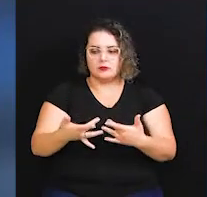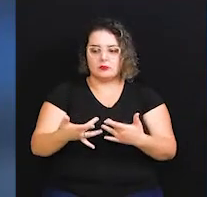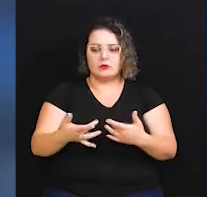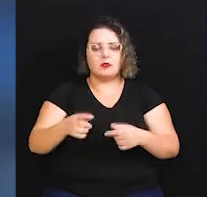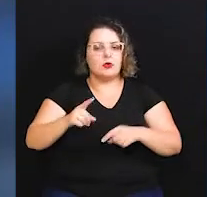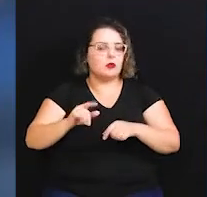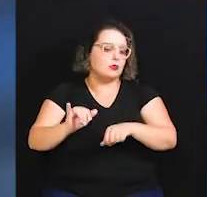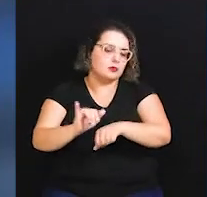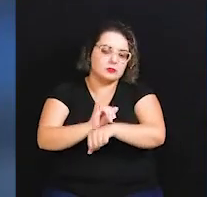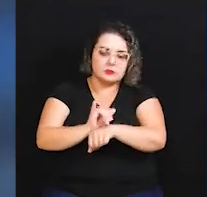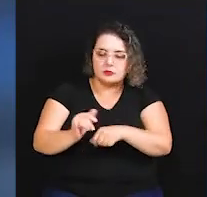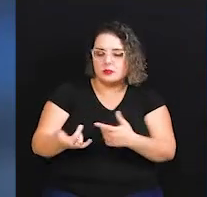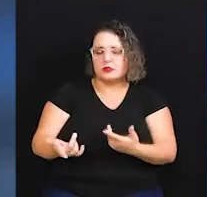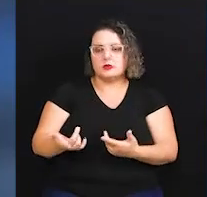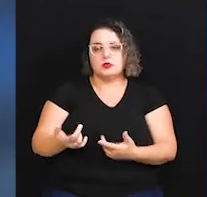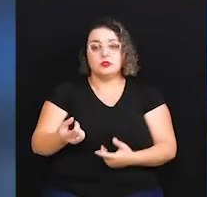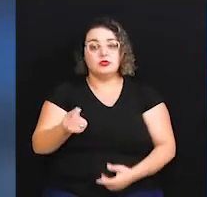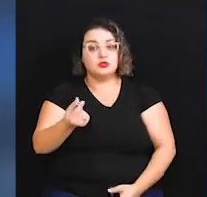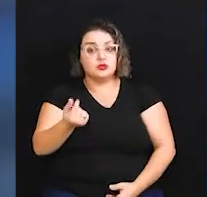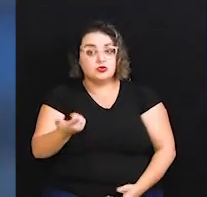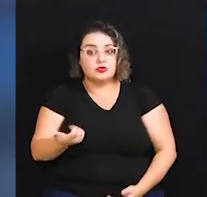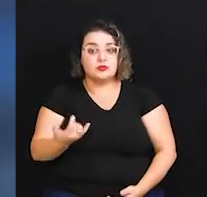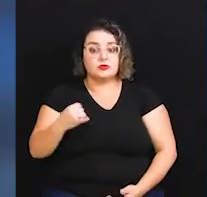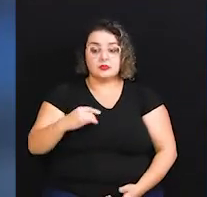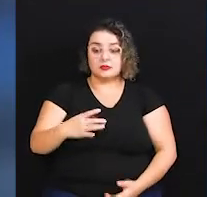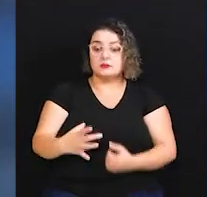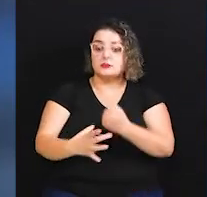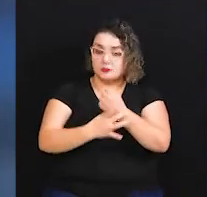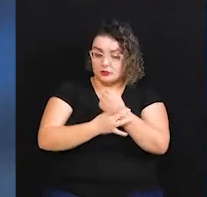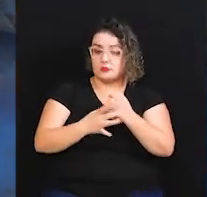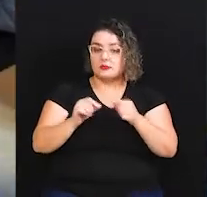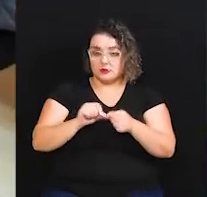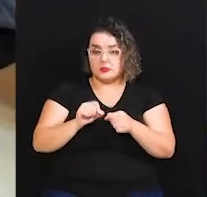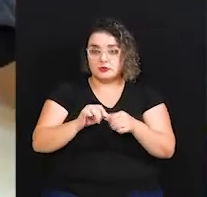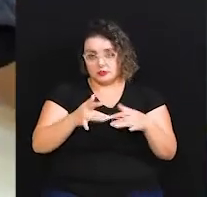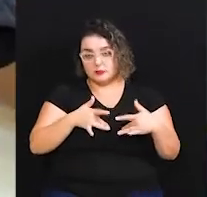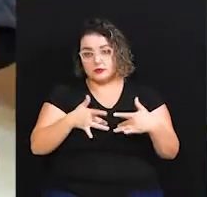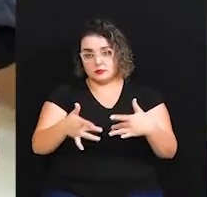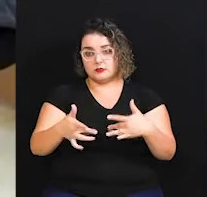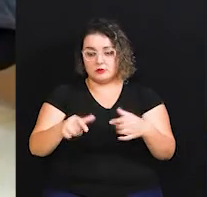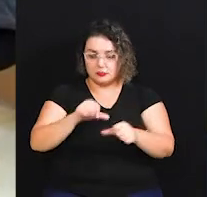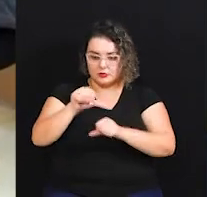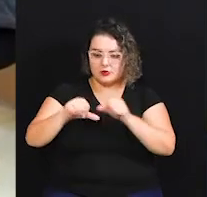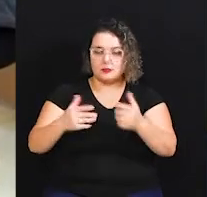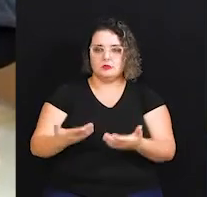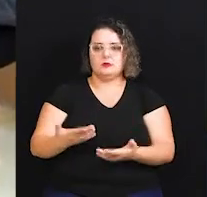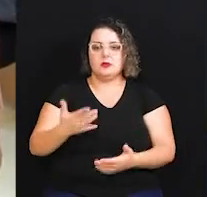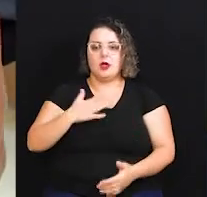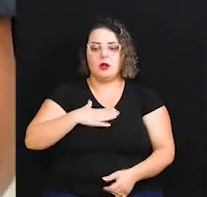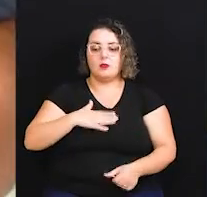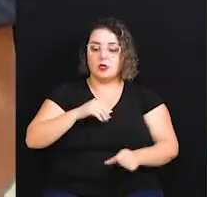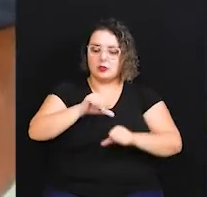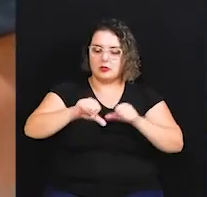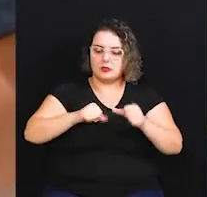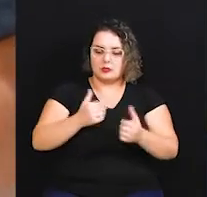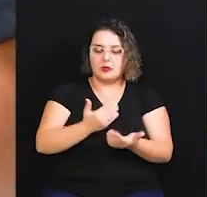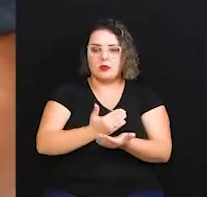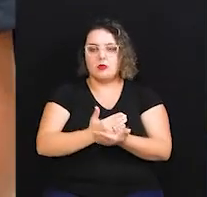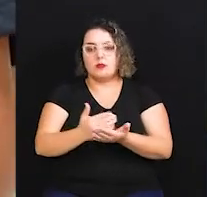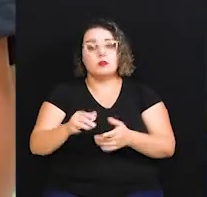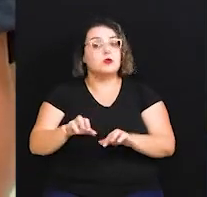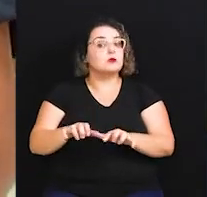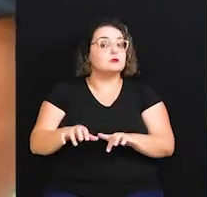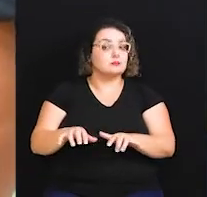um instrumento, dinheiro, né? Se você se sente seguro para fazer, a sua doação vai transformar, porque a minha